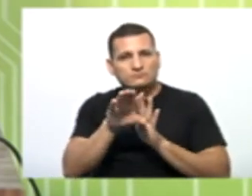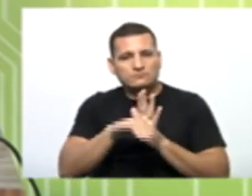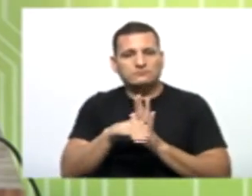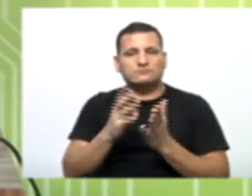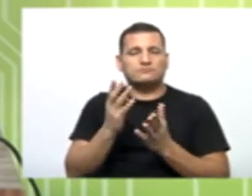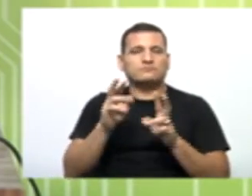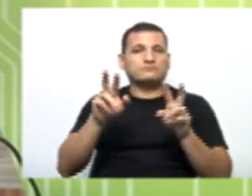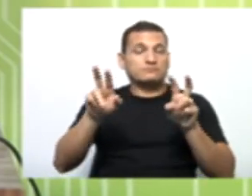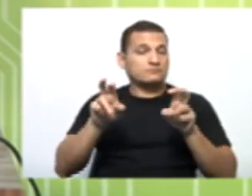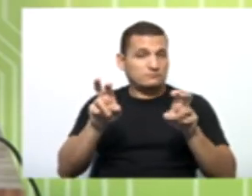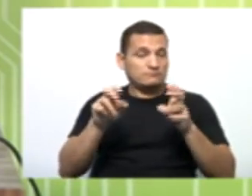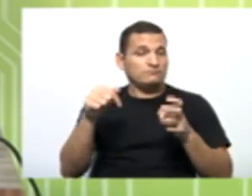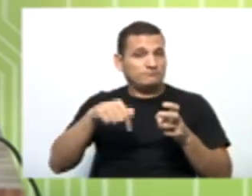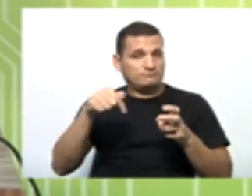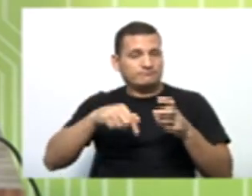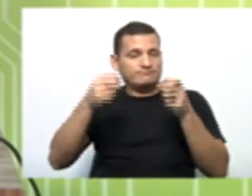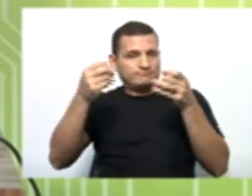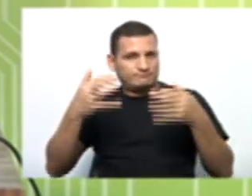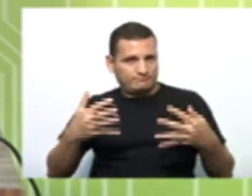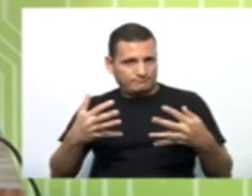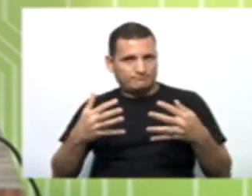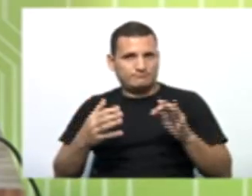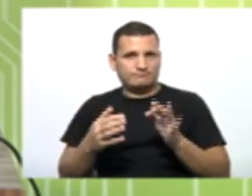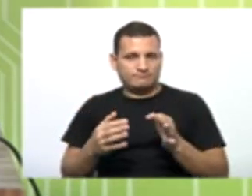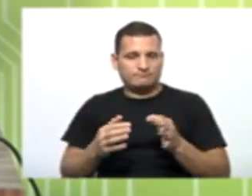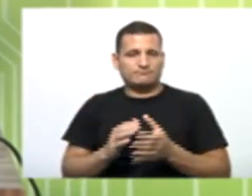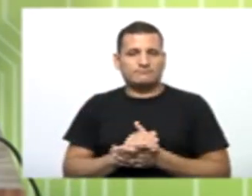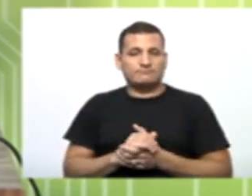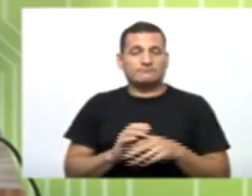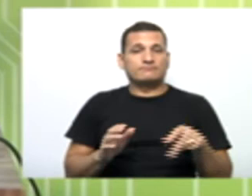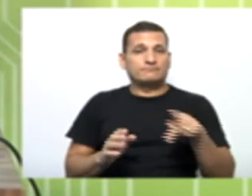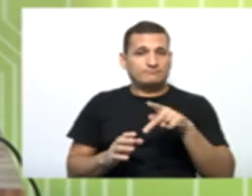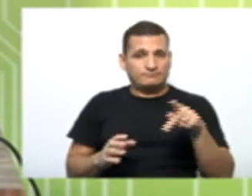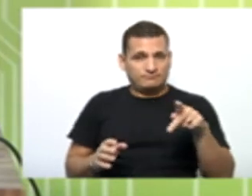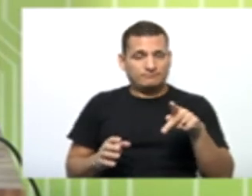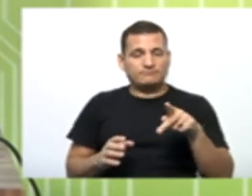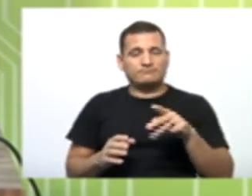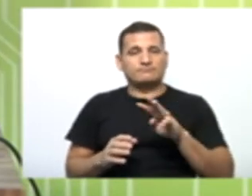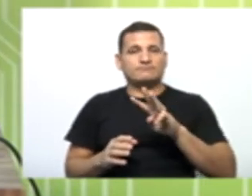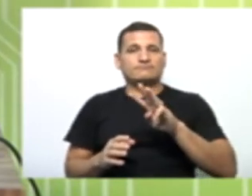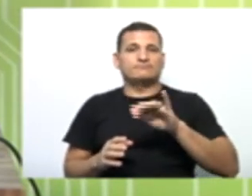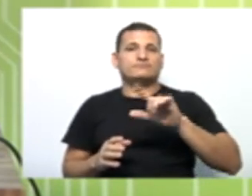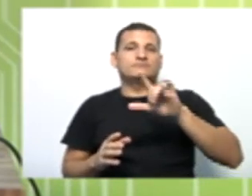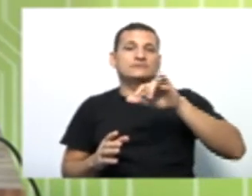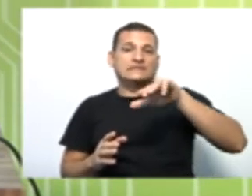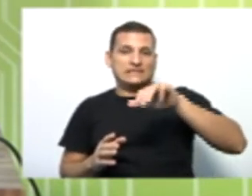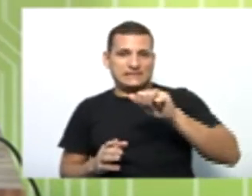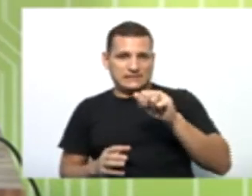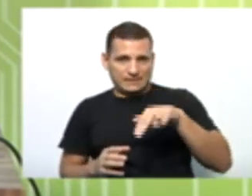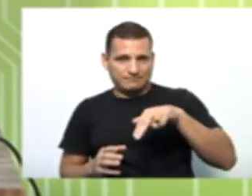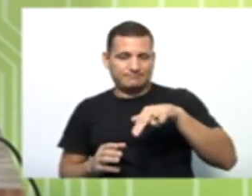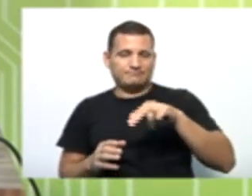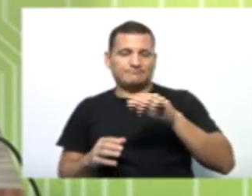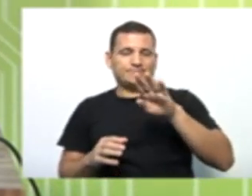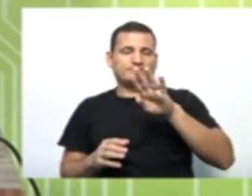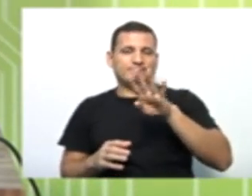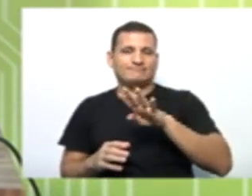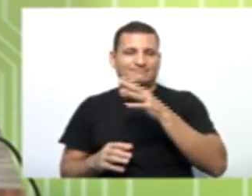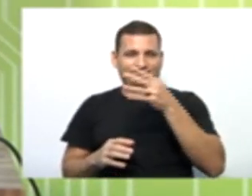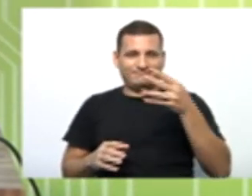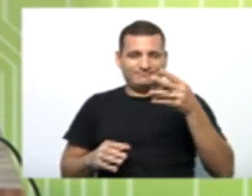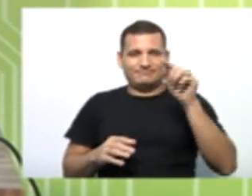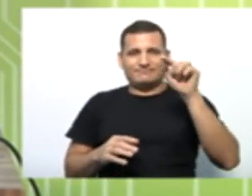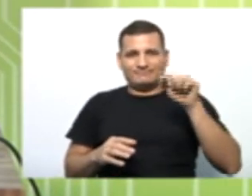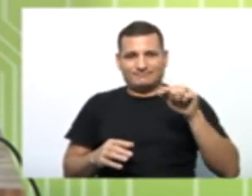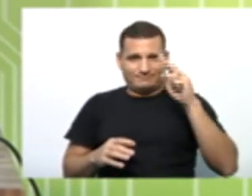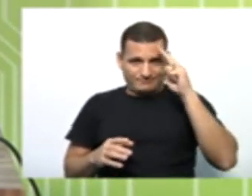os temas que nós estamos trabalhando em sala de aula. O professor William Gleiser, na pirâmide da aprendizagem, diz que quando nós